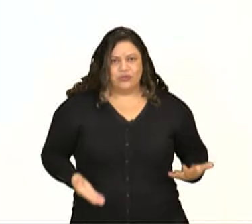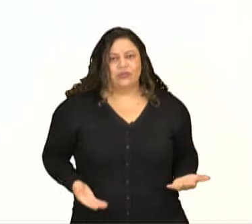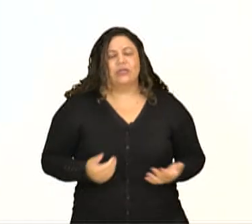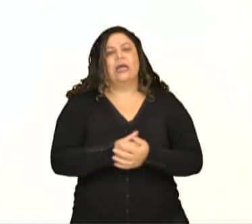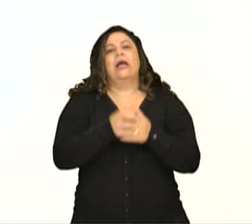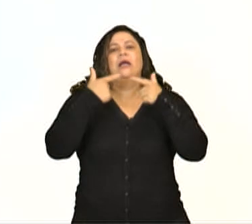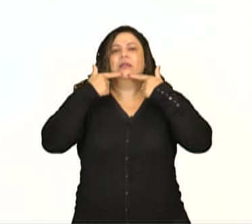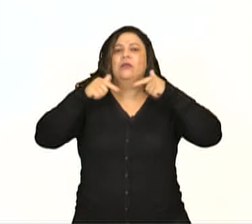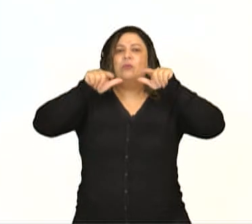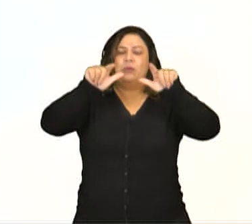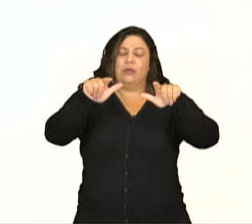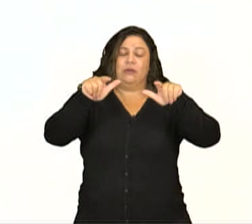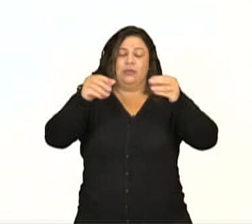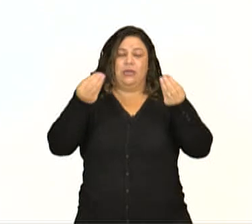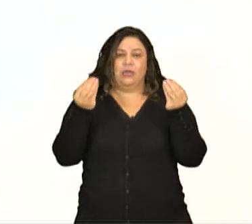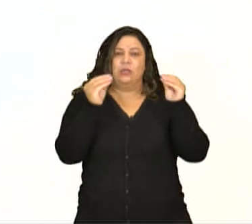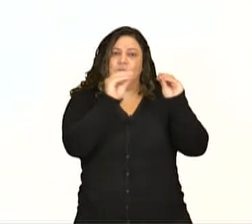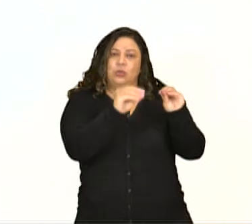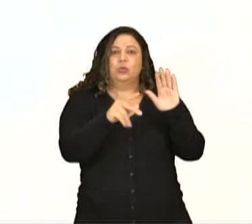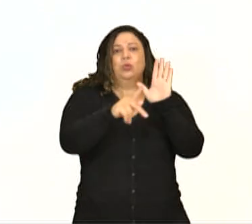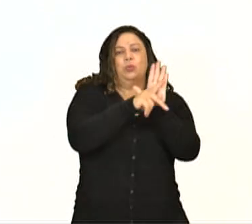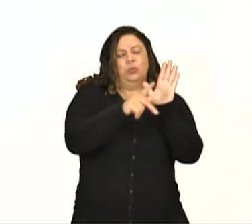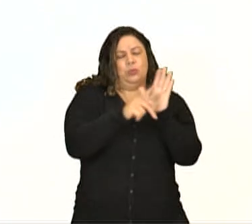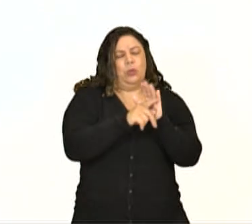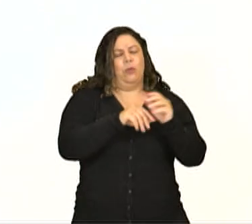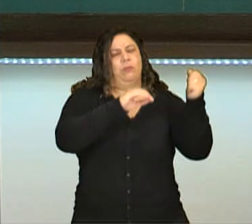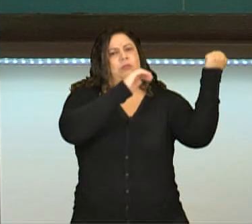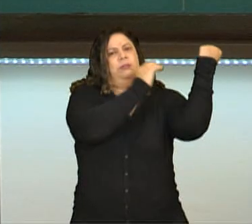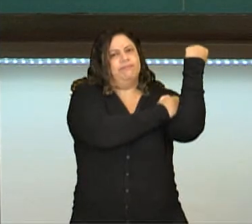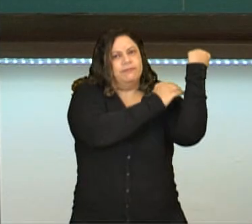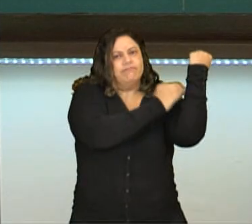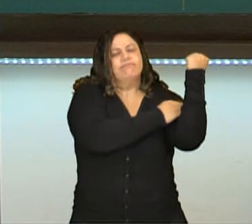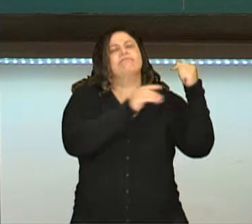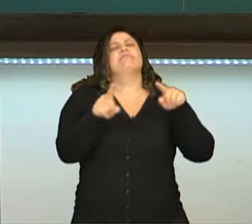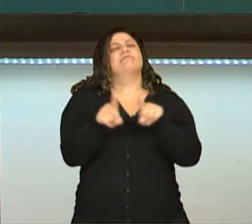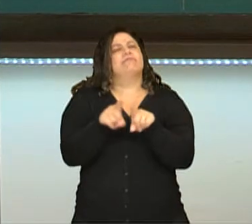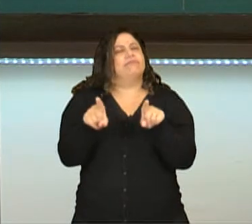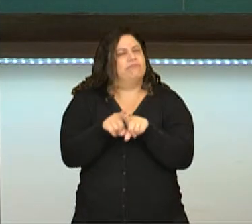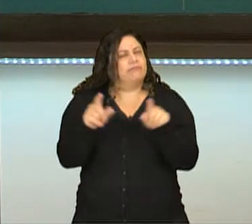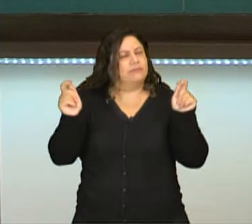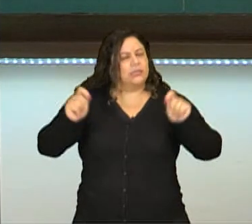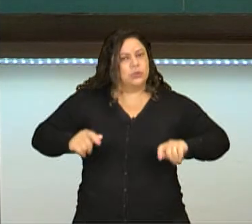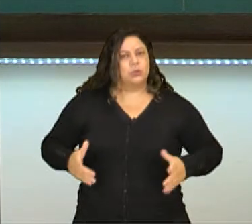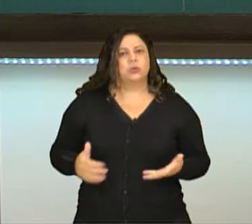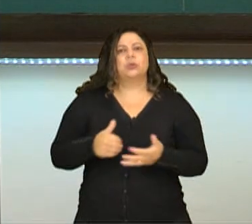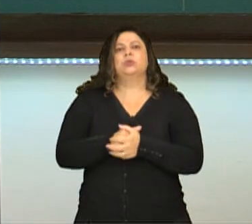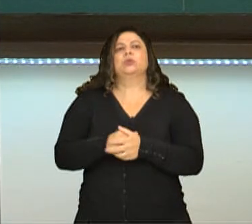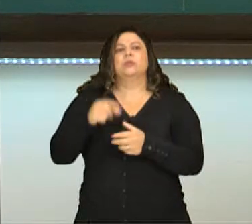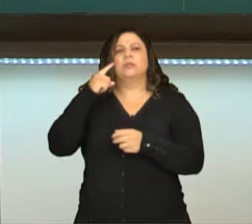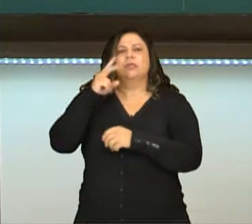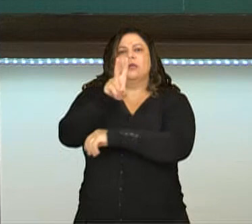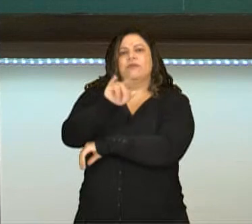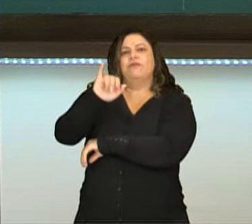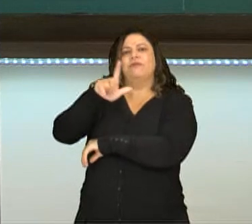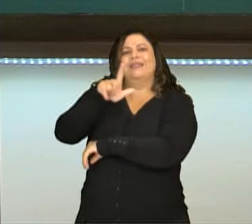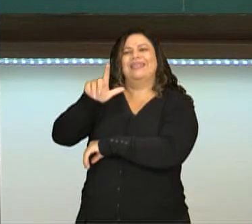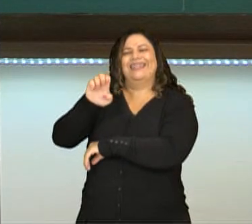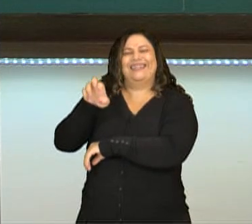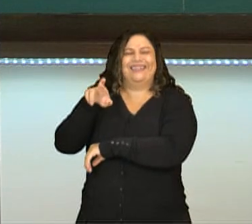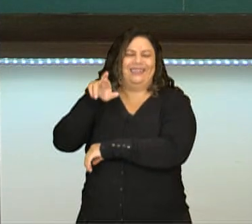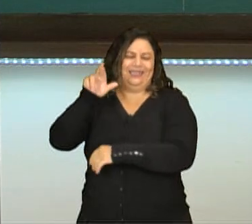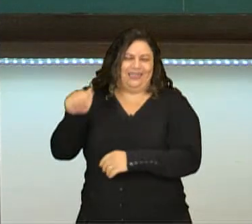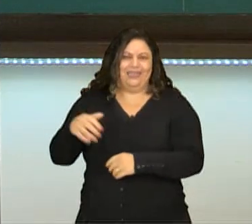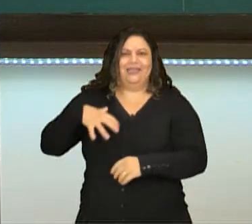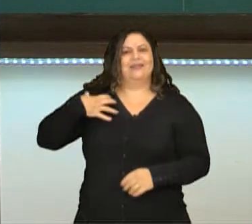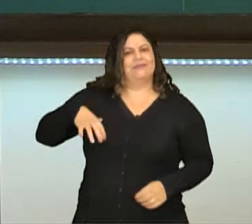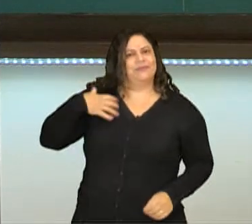linguagem coloquial e muitas vezes machista. Então, essa cumbia villeira lá da Argentina, muitas